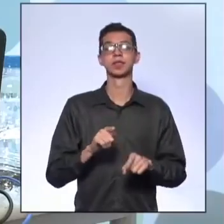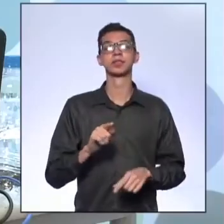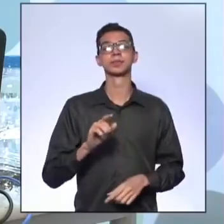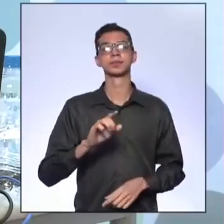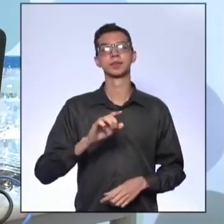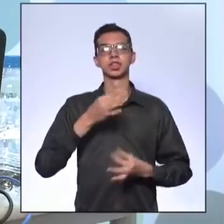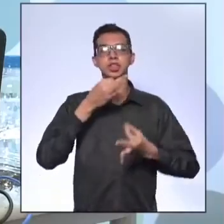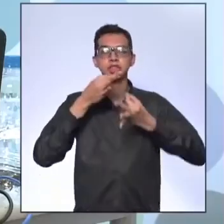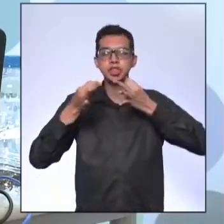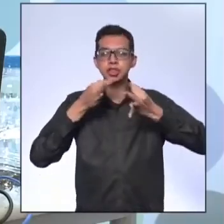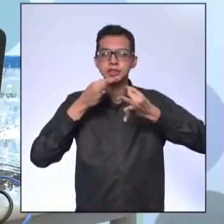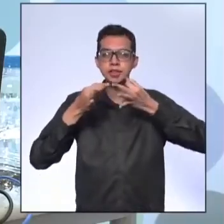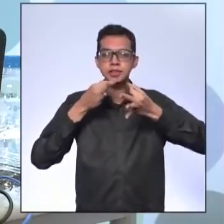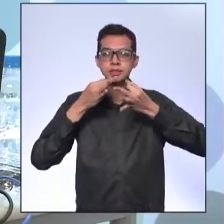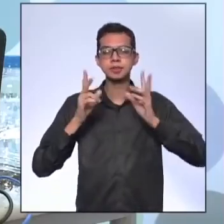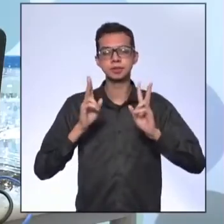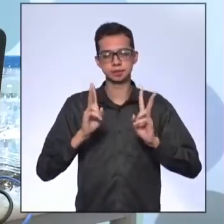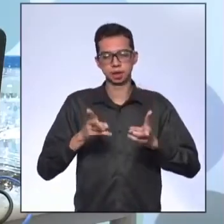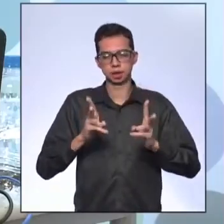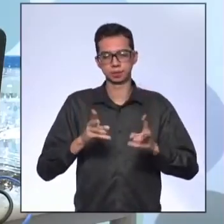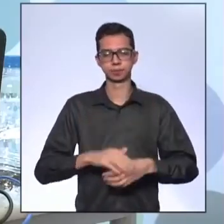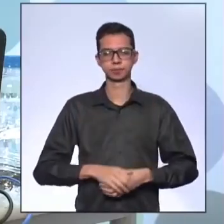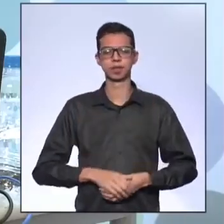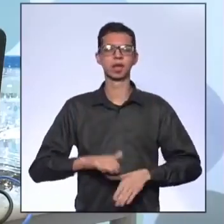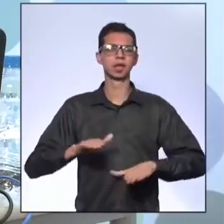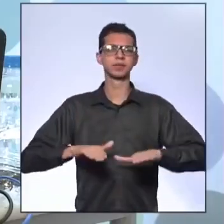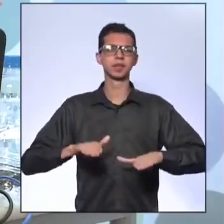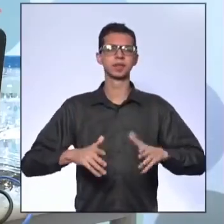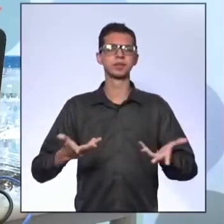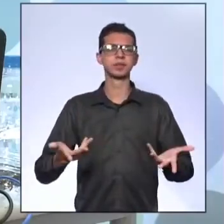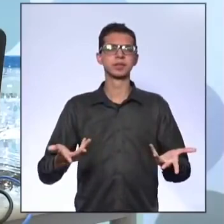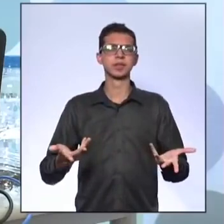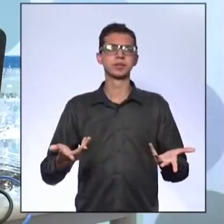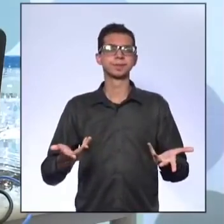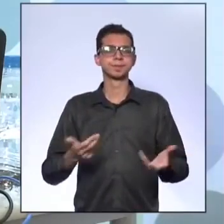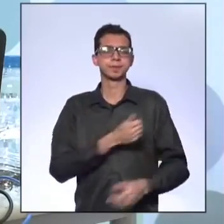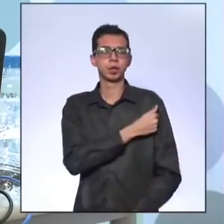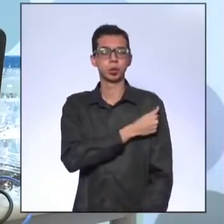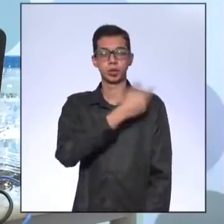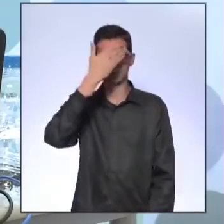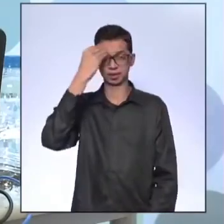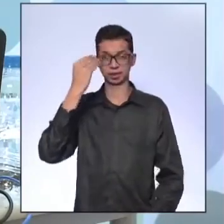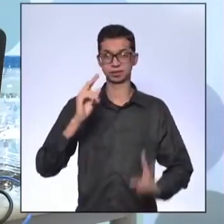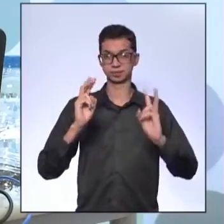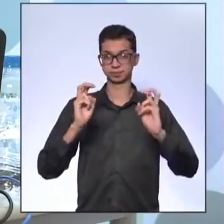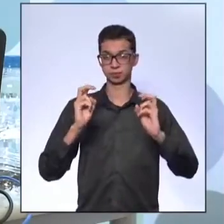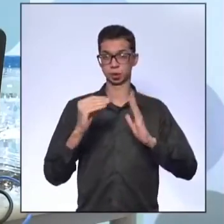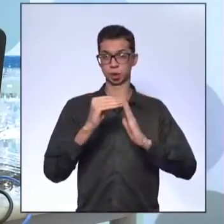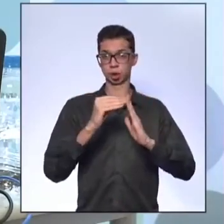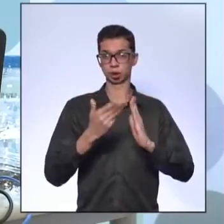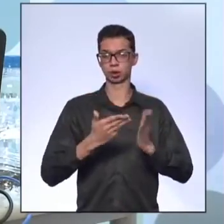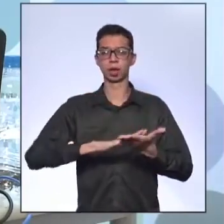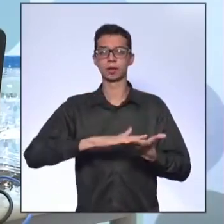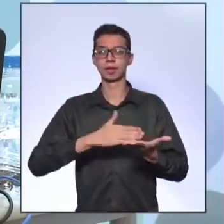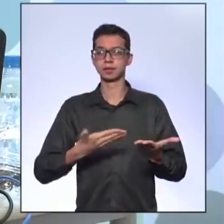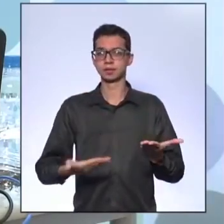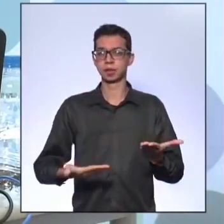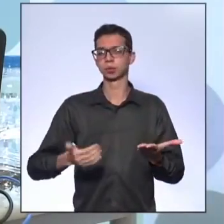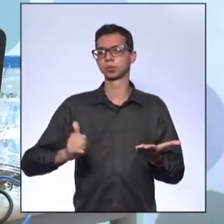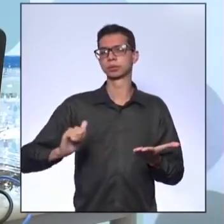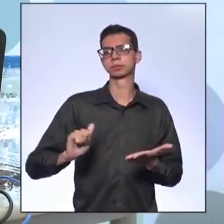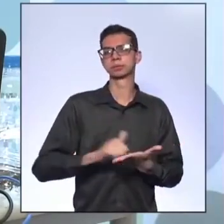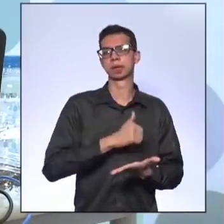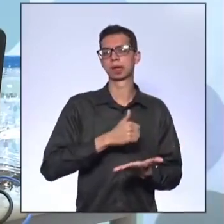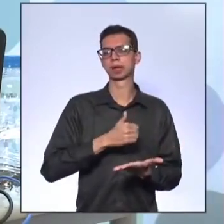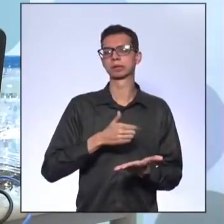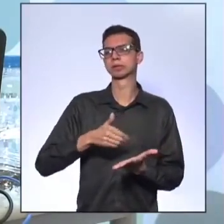Enem, se o aluno esquecer de colocar o título, ele não é assim, a redação dele não é eliminada, não é algo assim que